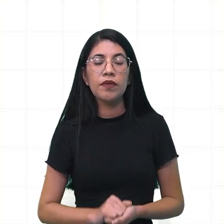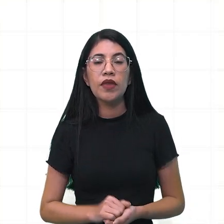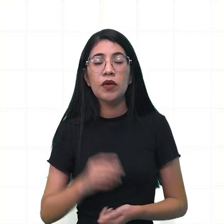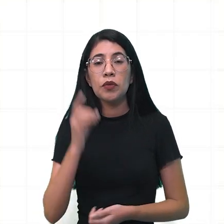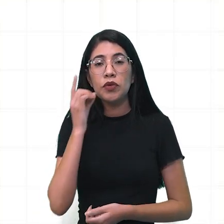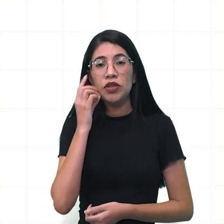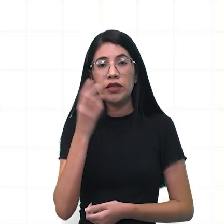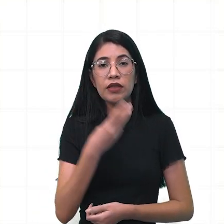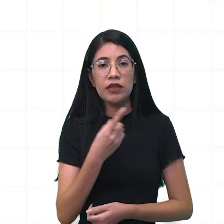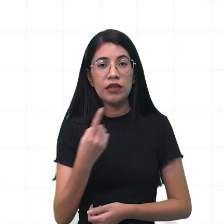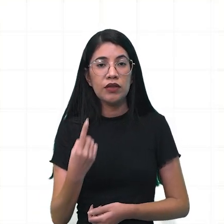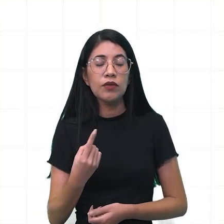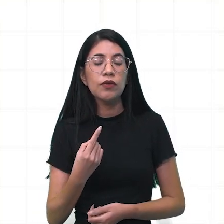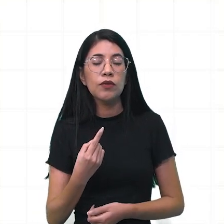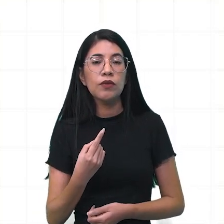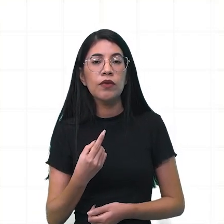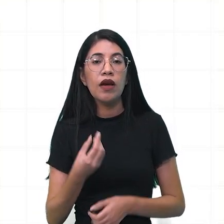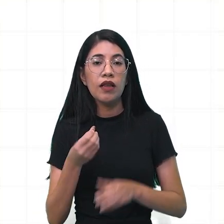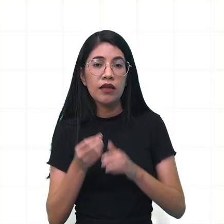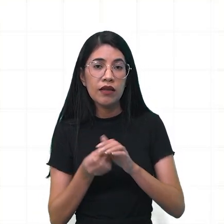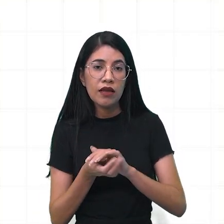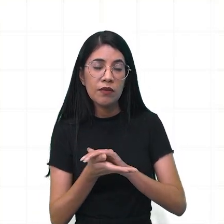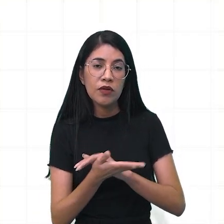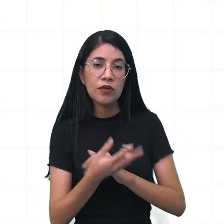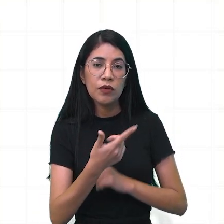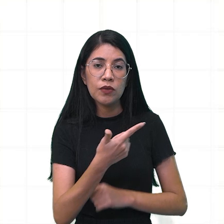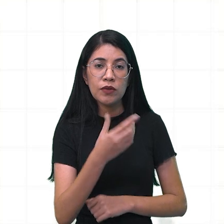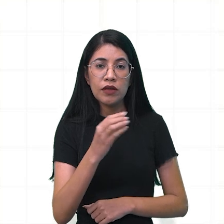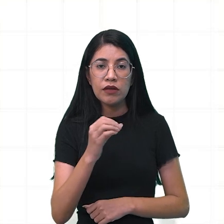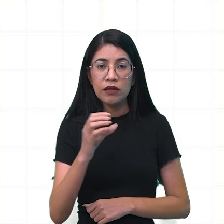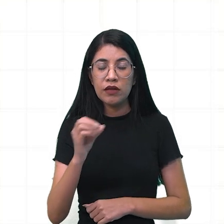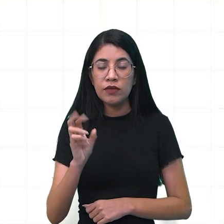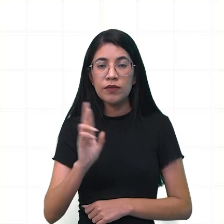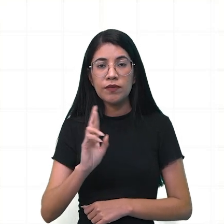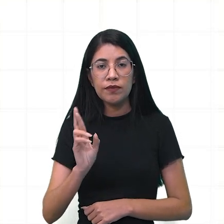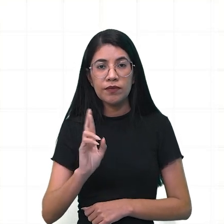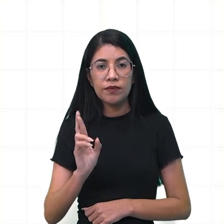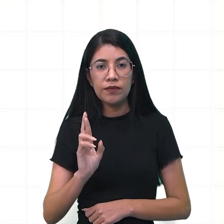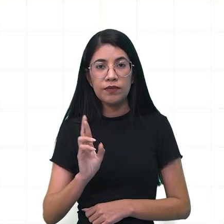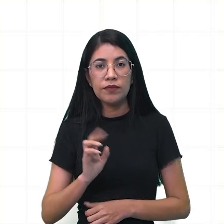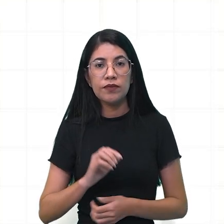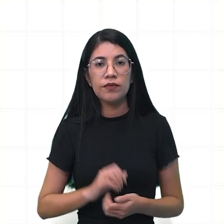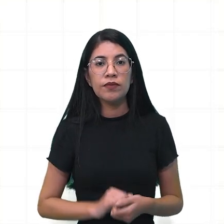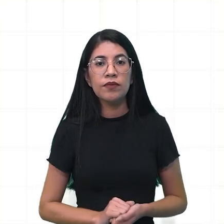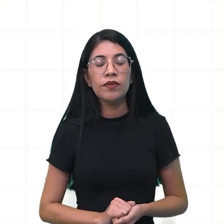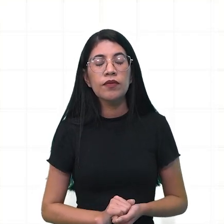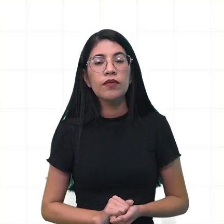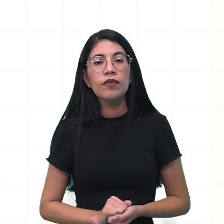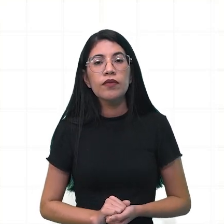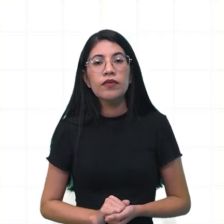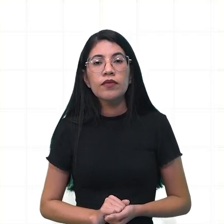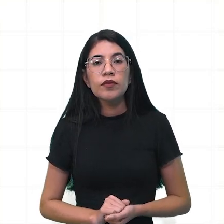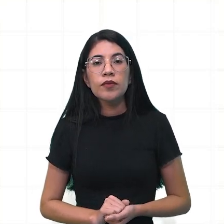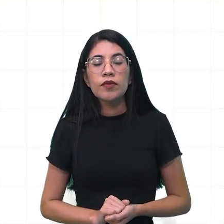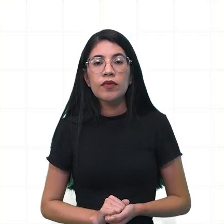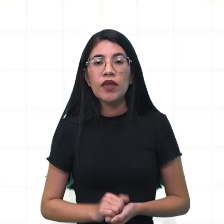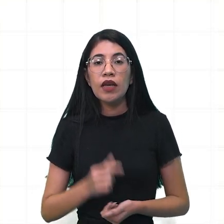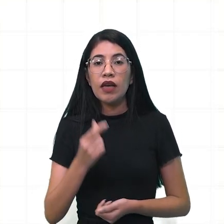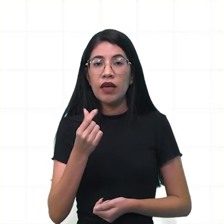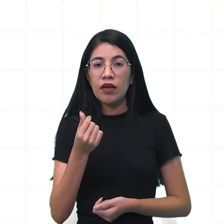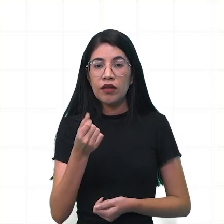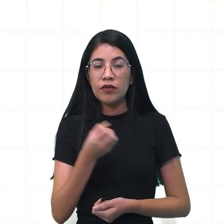dia 31 foi feito um depósito de R 200 que é esse depósito aqui ó e o